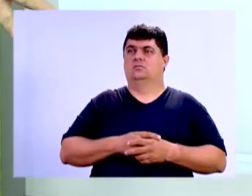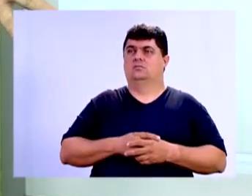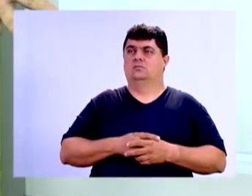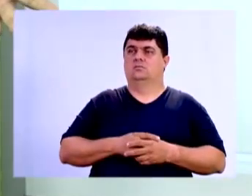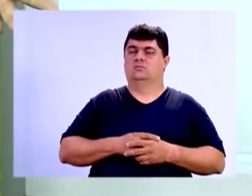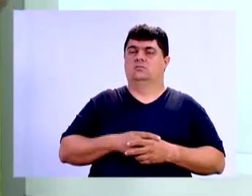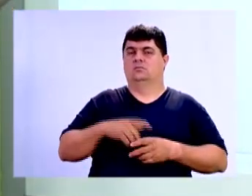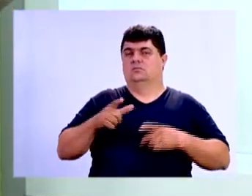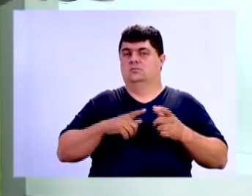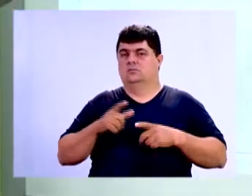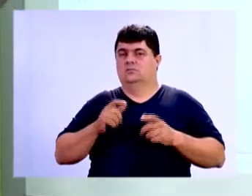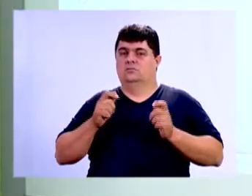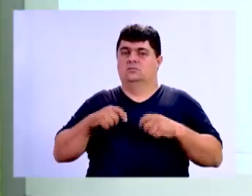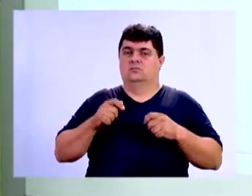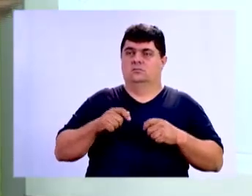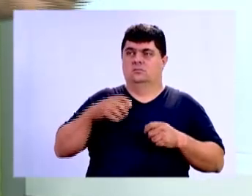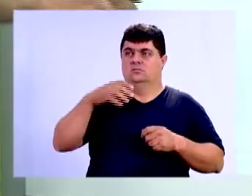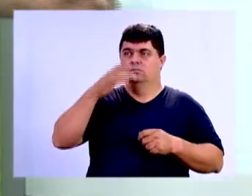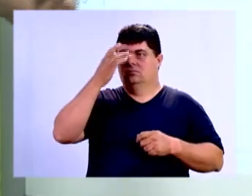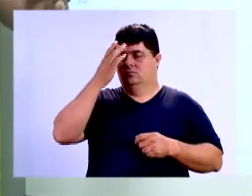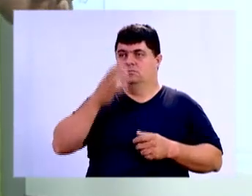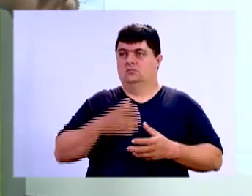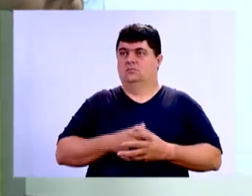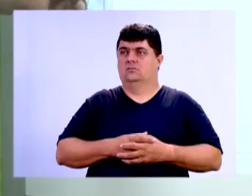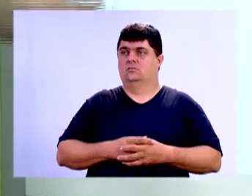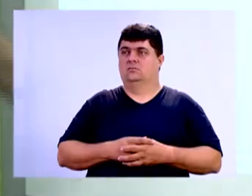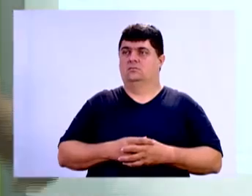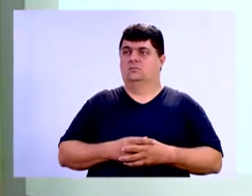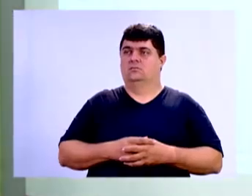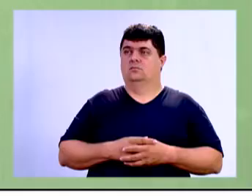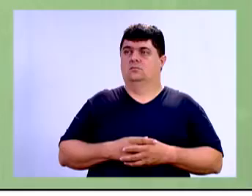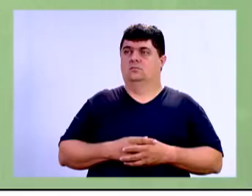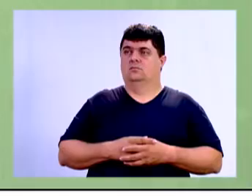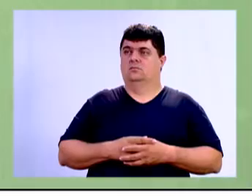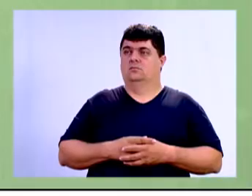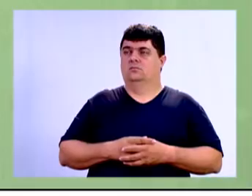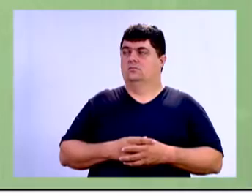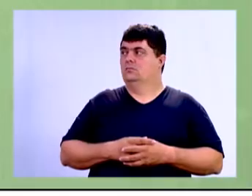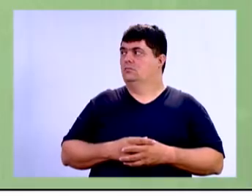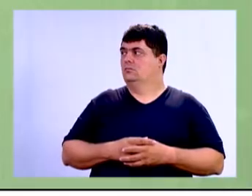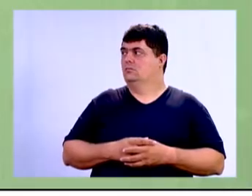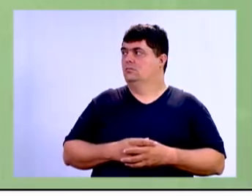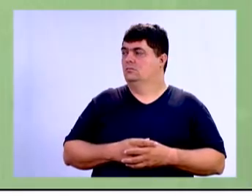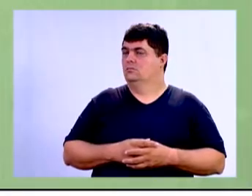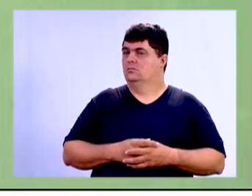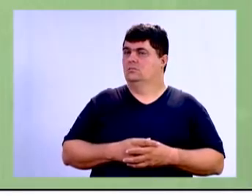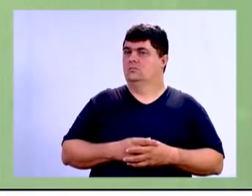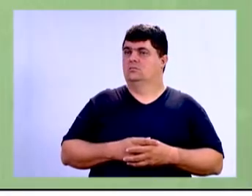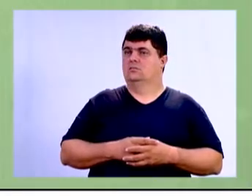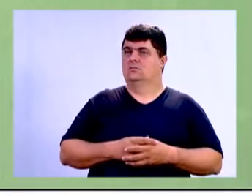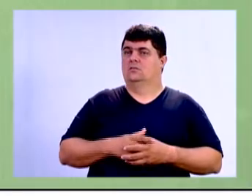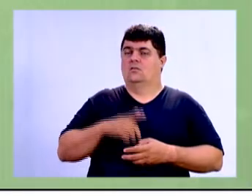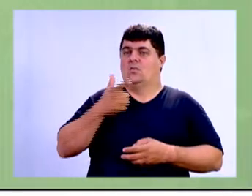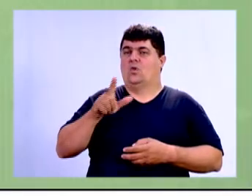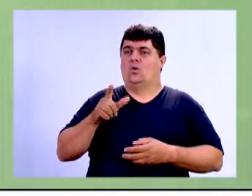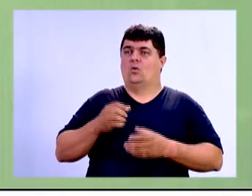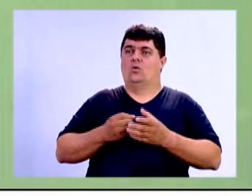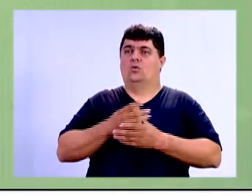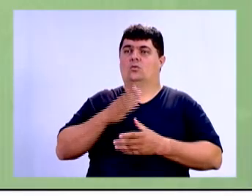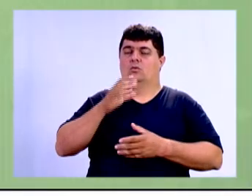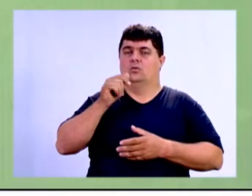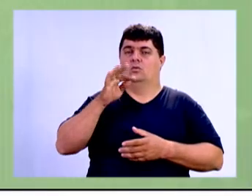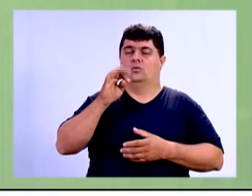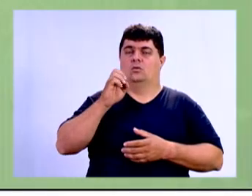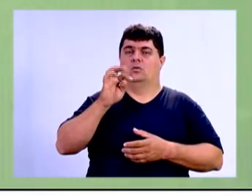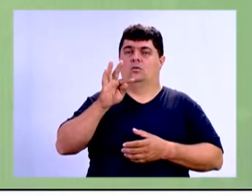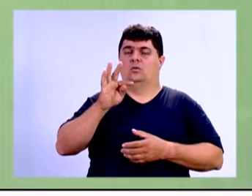trabalhar com um ArrayList aí de uma maneira bem fácil. Bem, vamos lá novamente. Vamos criar um outro cliente,